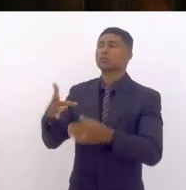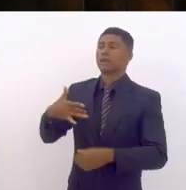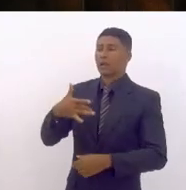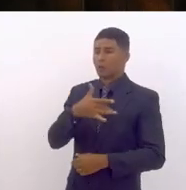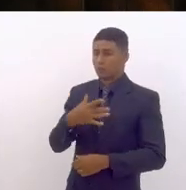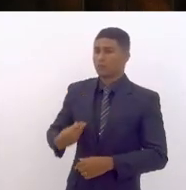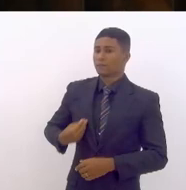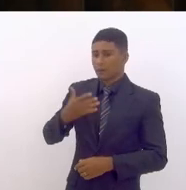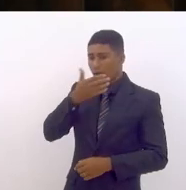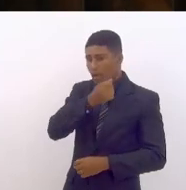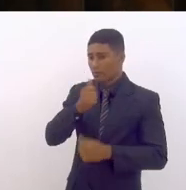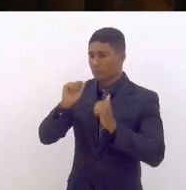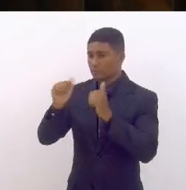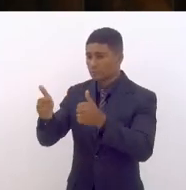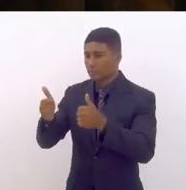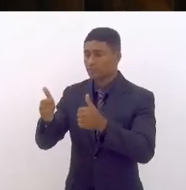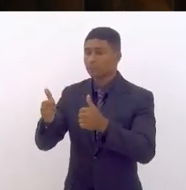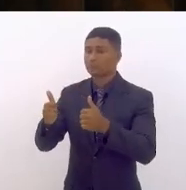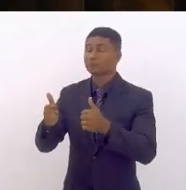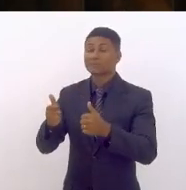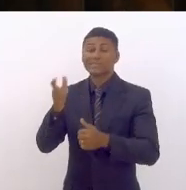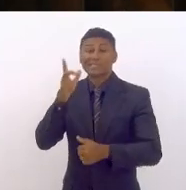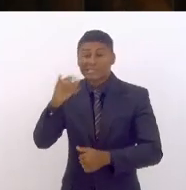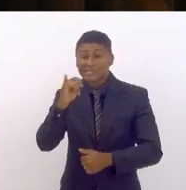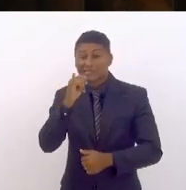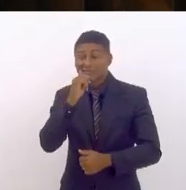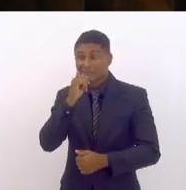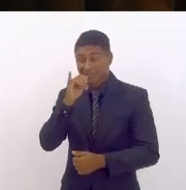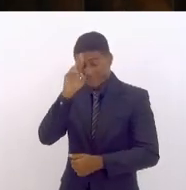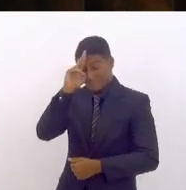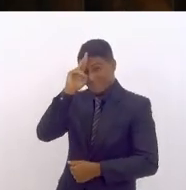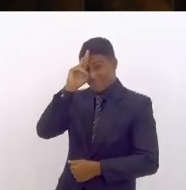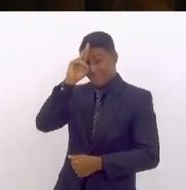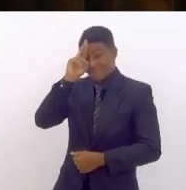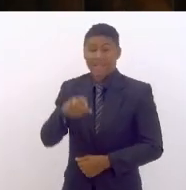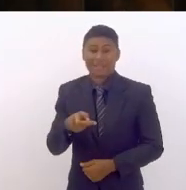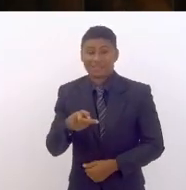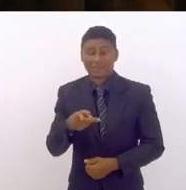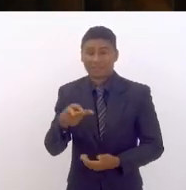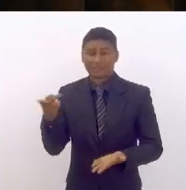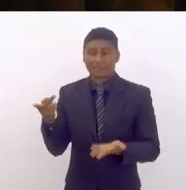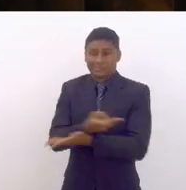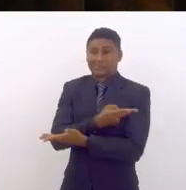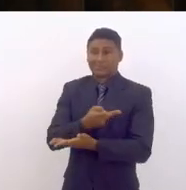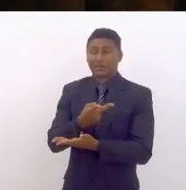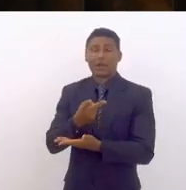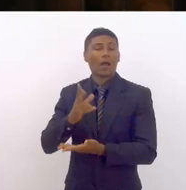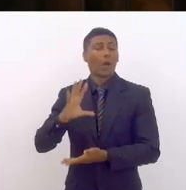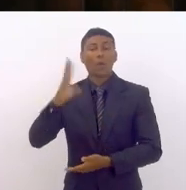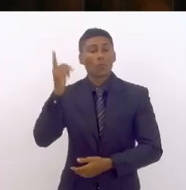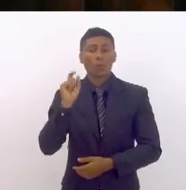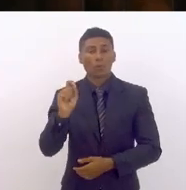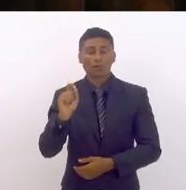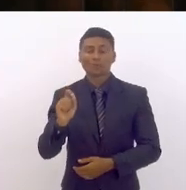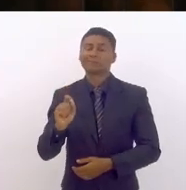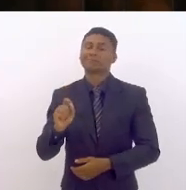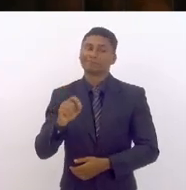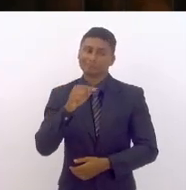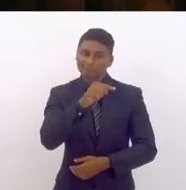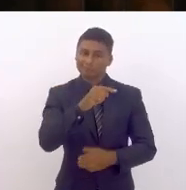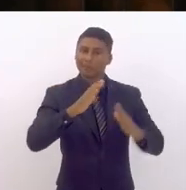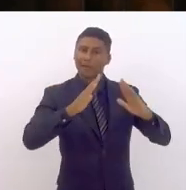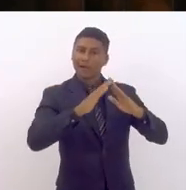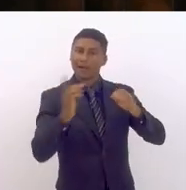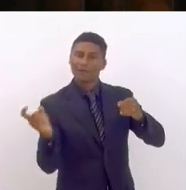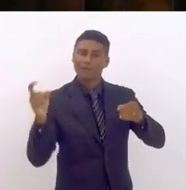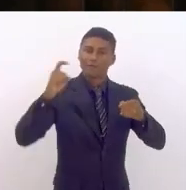salvar vidas, e por um descuido, uma falta, qualquer assim, de um mínimo detalhe, esse profissional poderia estar levando para